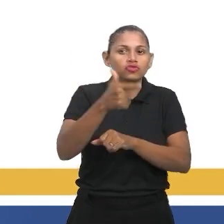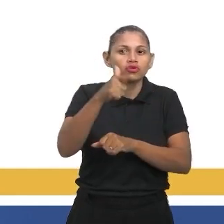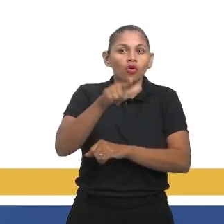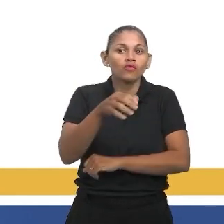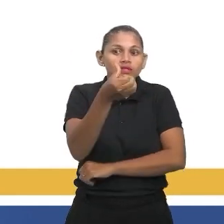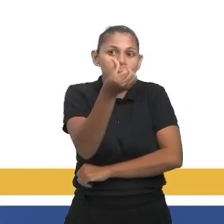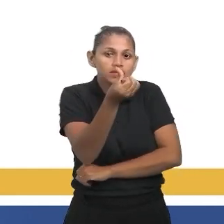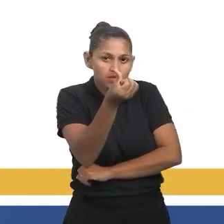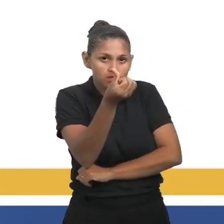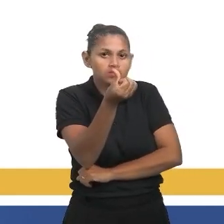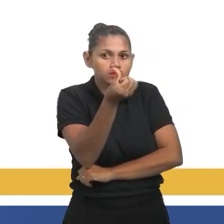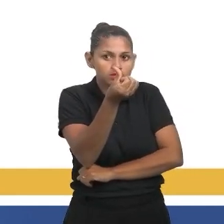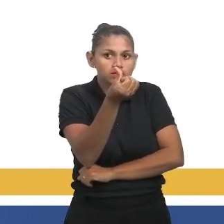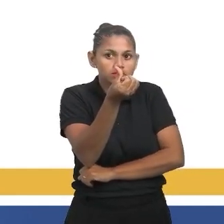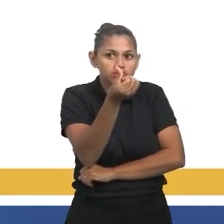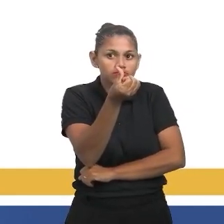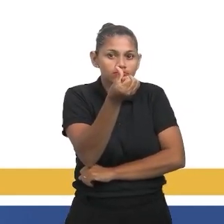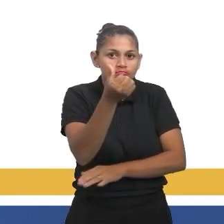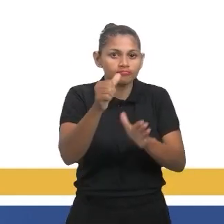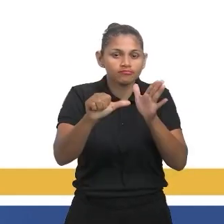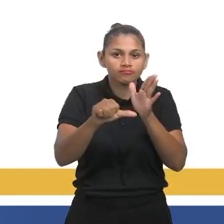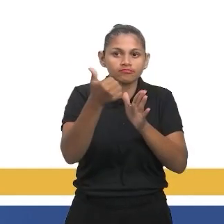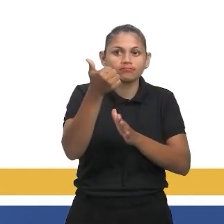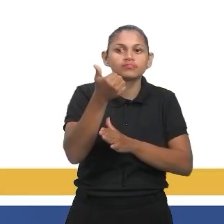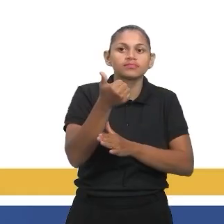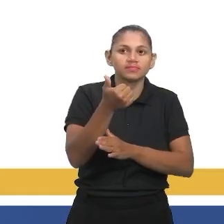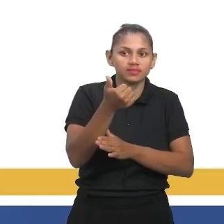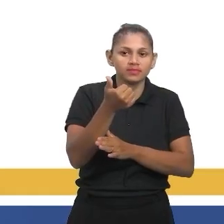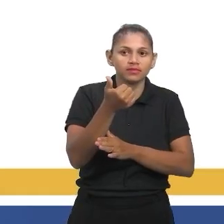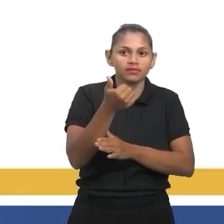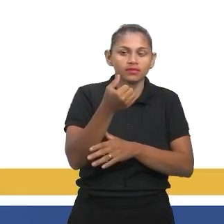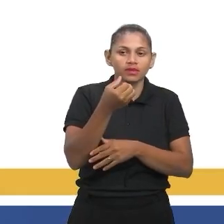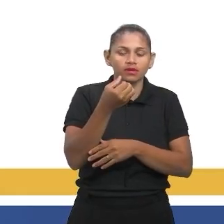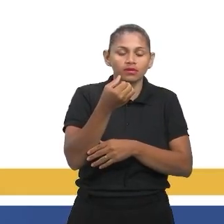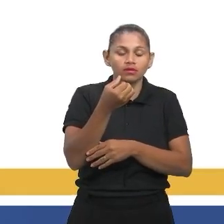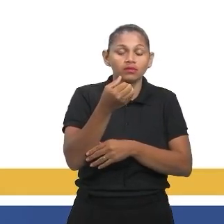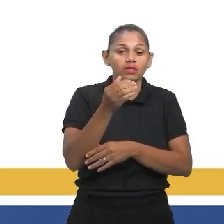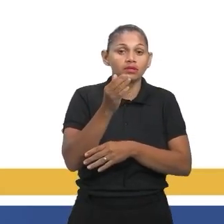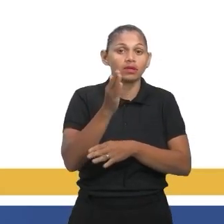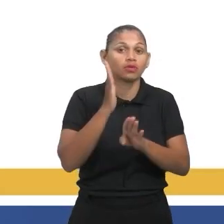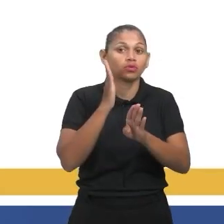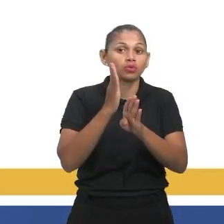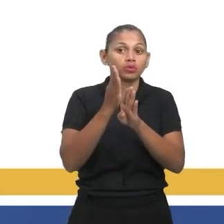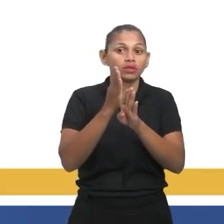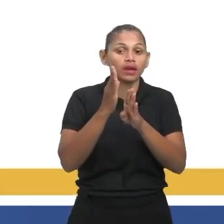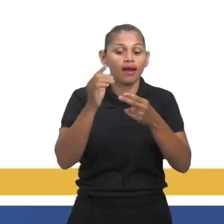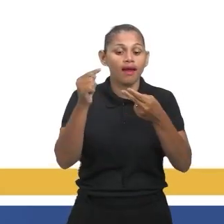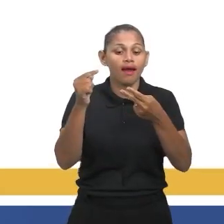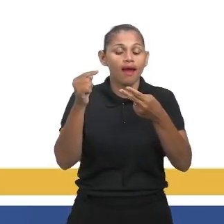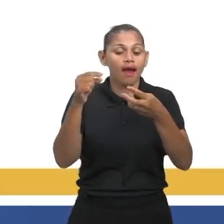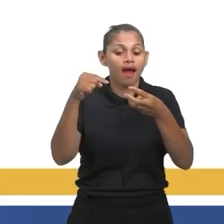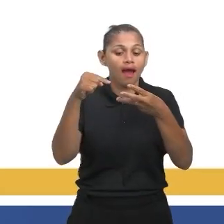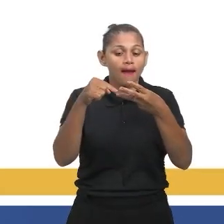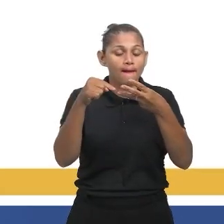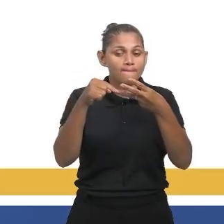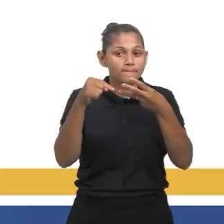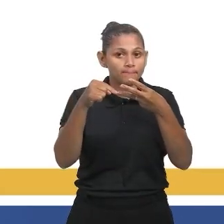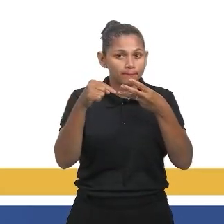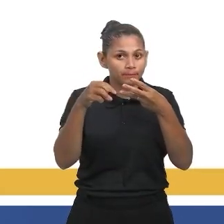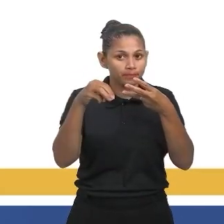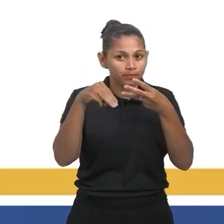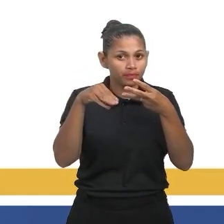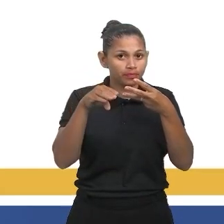vezes. A moda é 6. Já temos a moda. Se eu quiser saber a mediana, você tem que colocar os números em ordem crescente. Colocou em